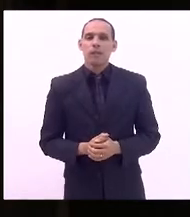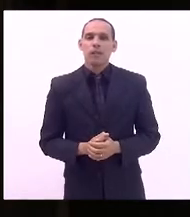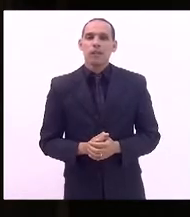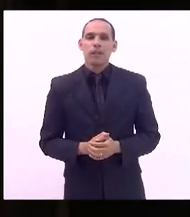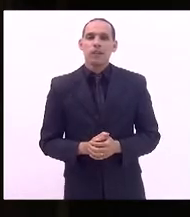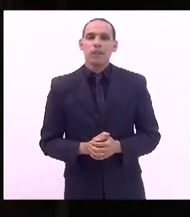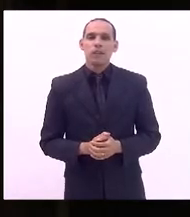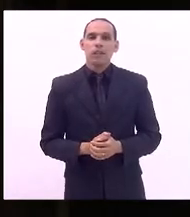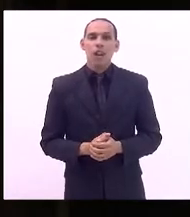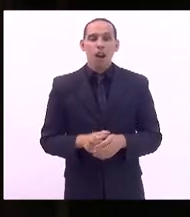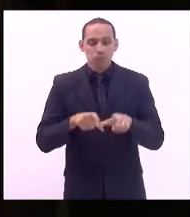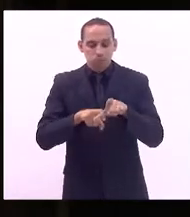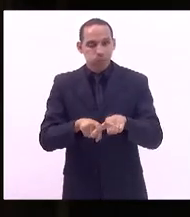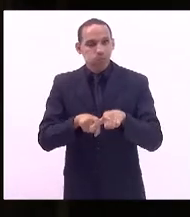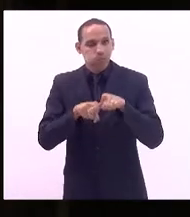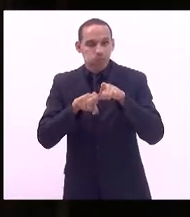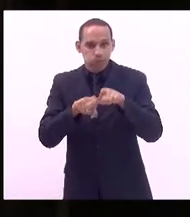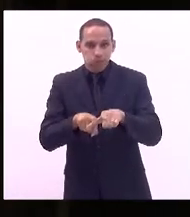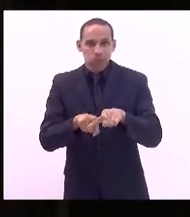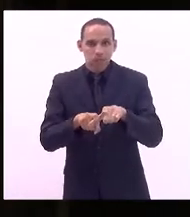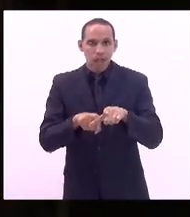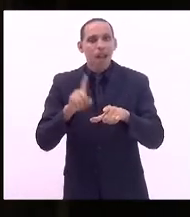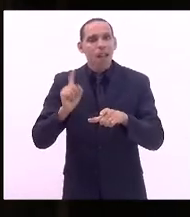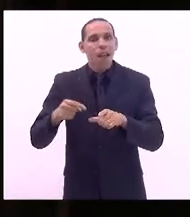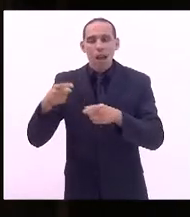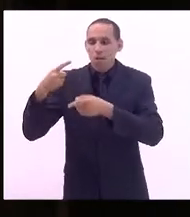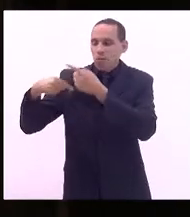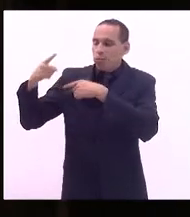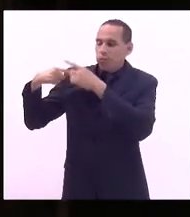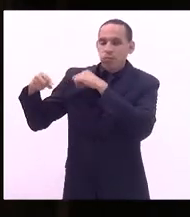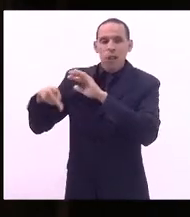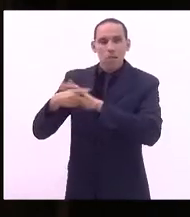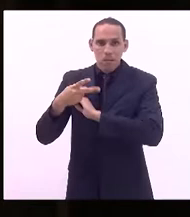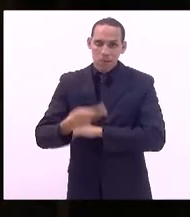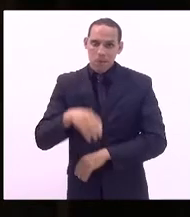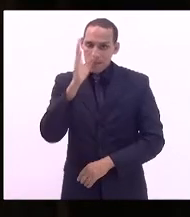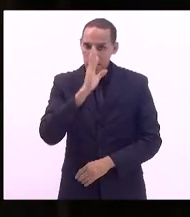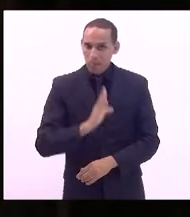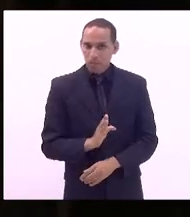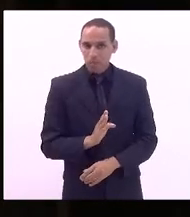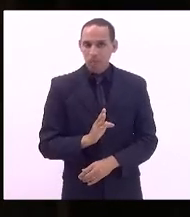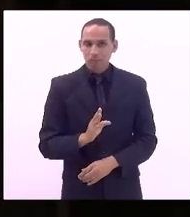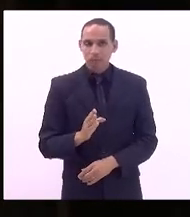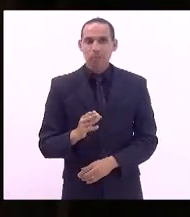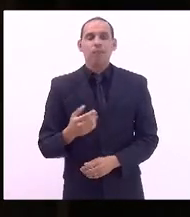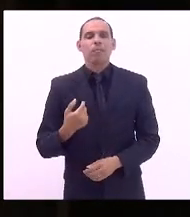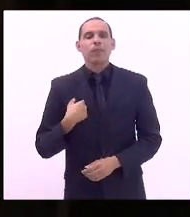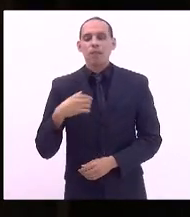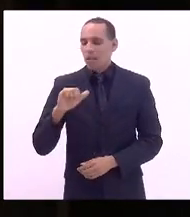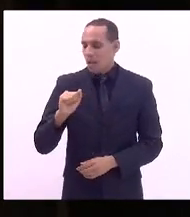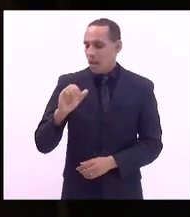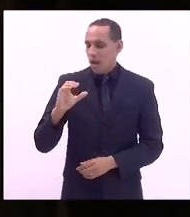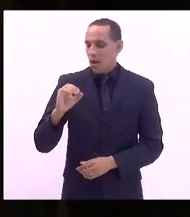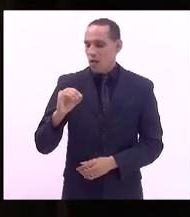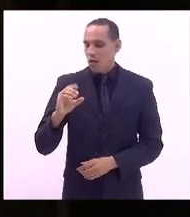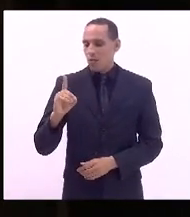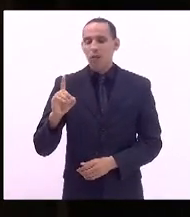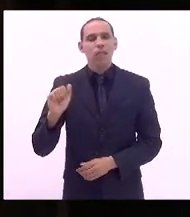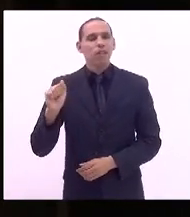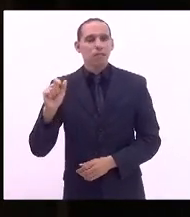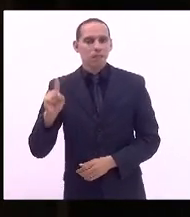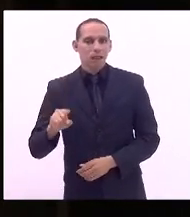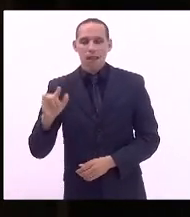nossa bom banda que é a nossa ancestralidade nosso Brasil sou acordei far a quem a lei